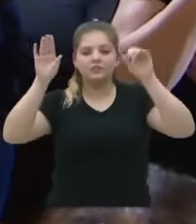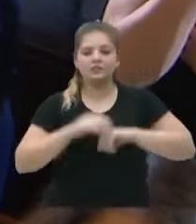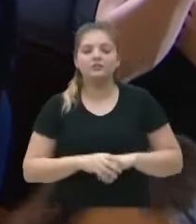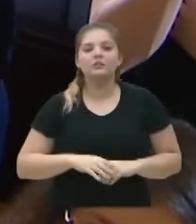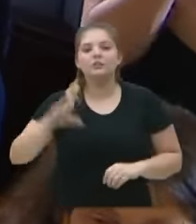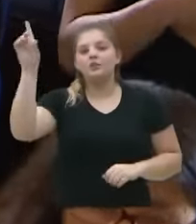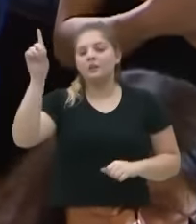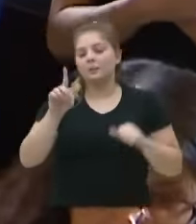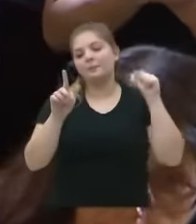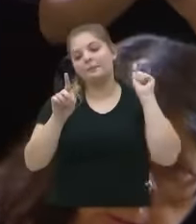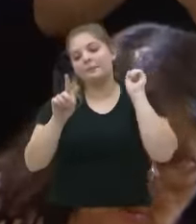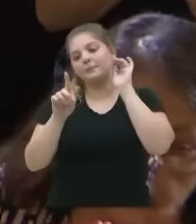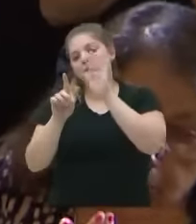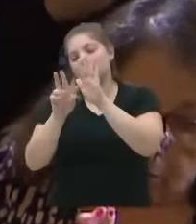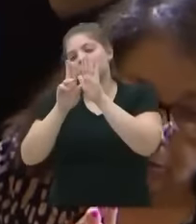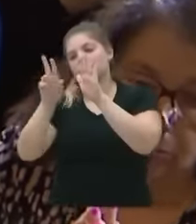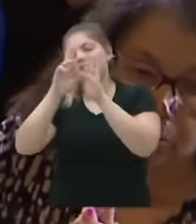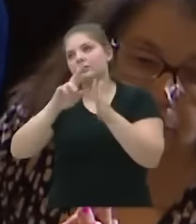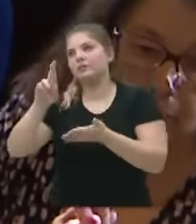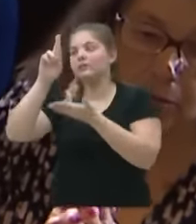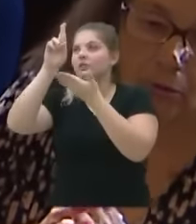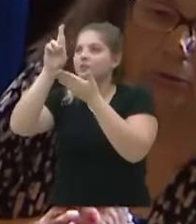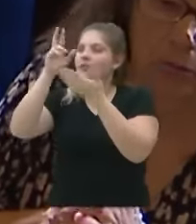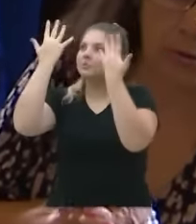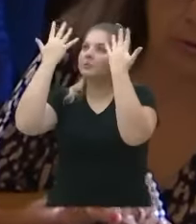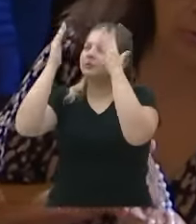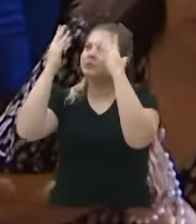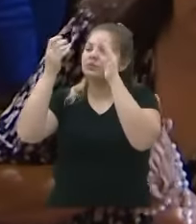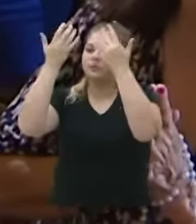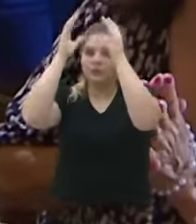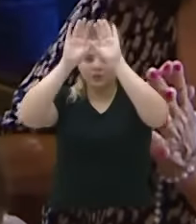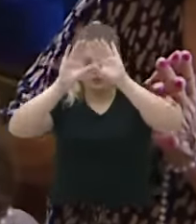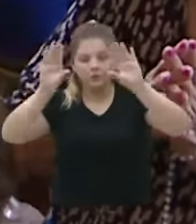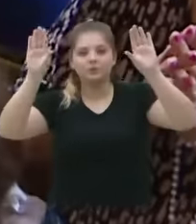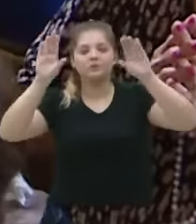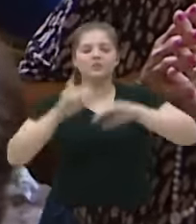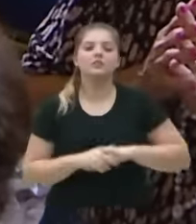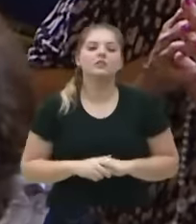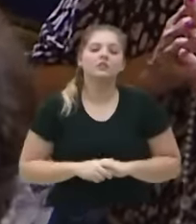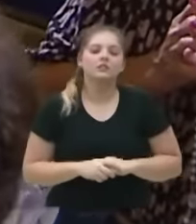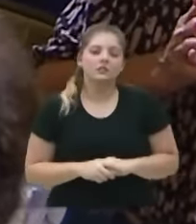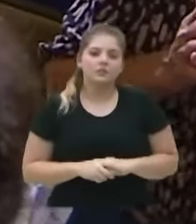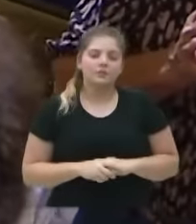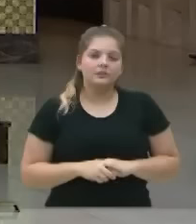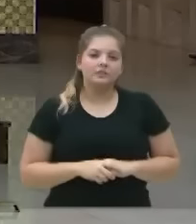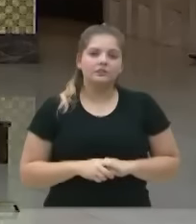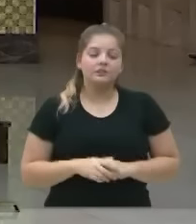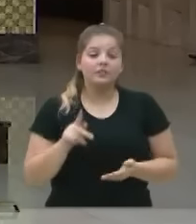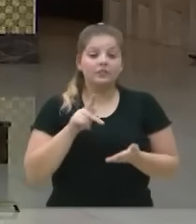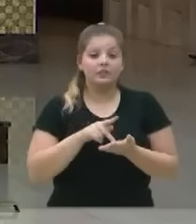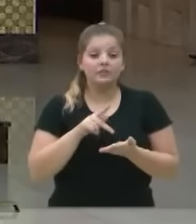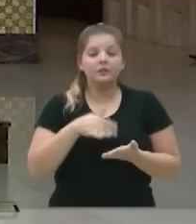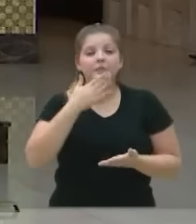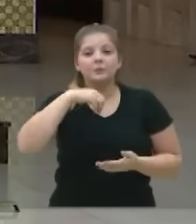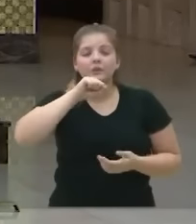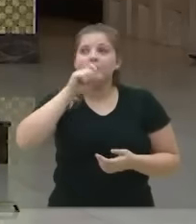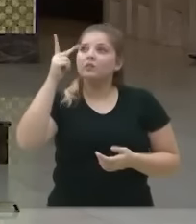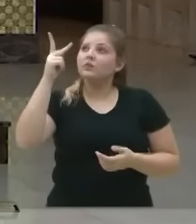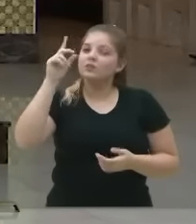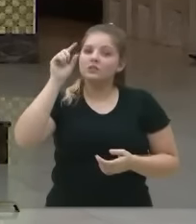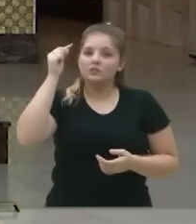Hosana nas alturas, bendito que vem em nome do Senhor, hosana nas alturas. Na verdade, ó Pai, vós